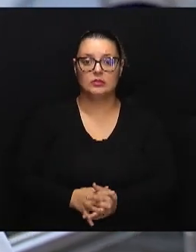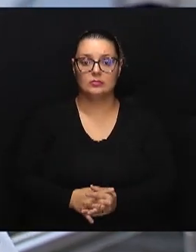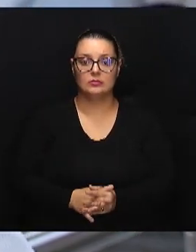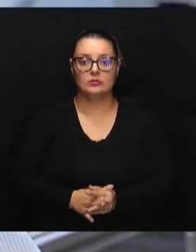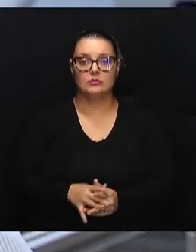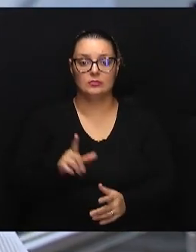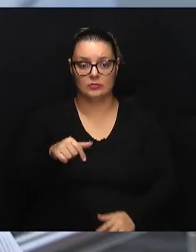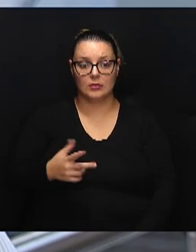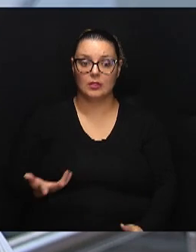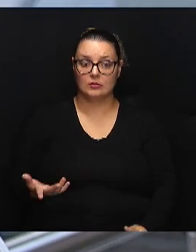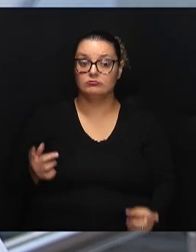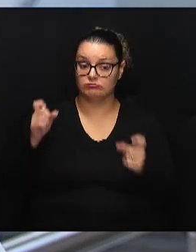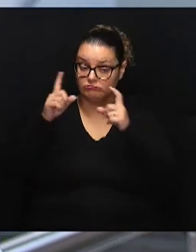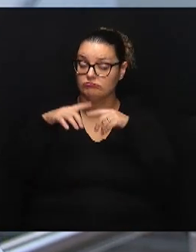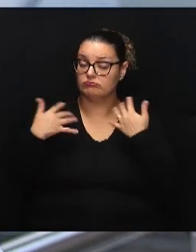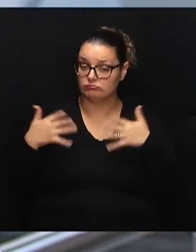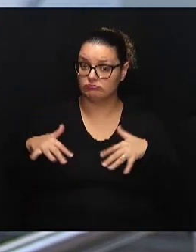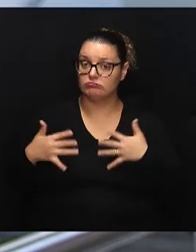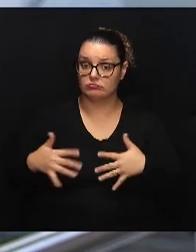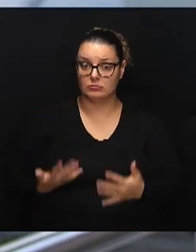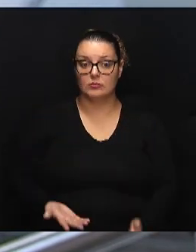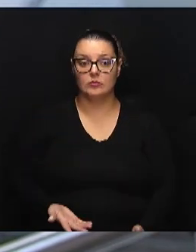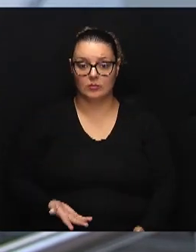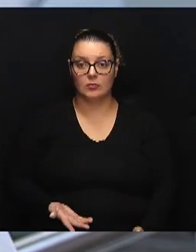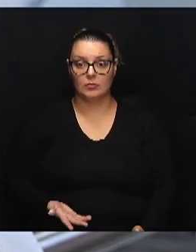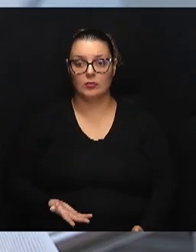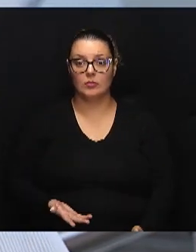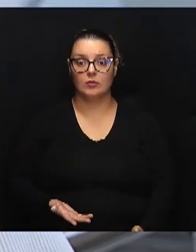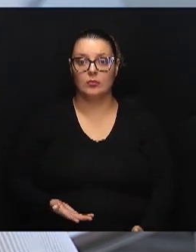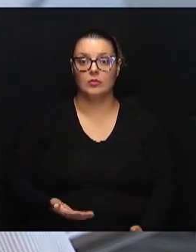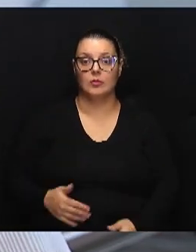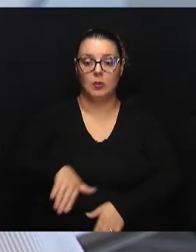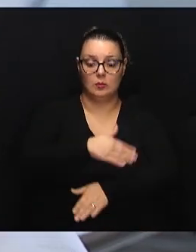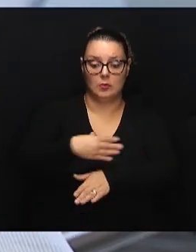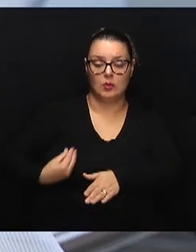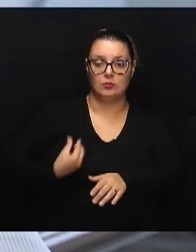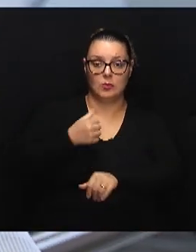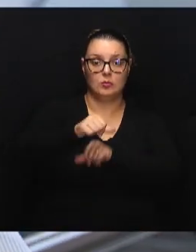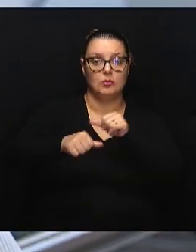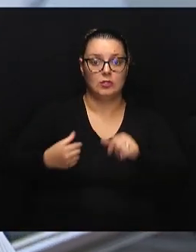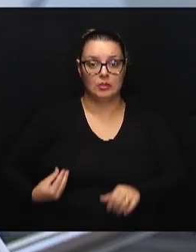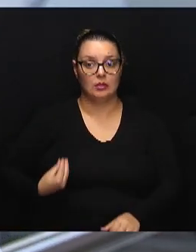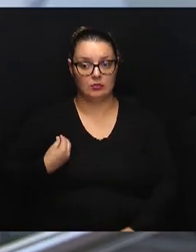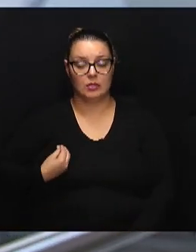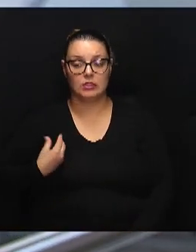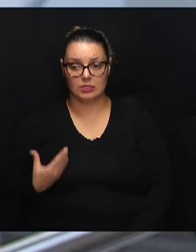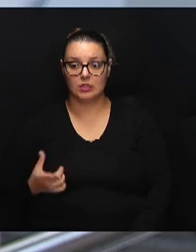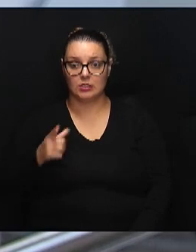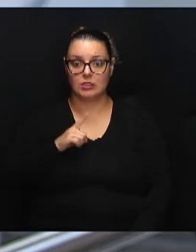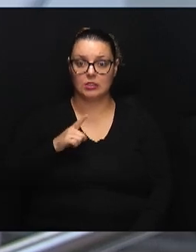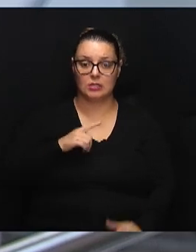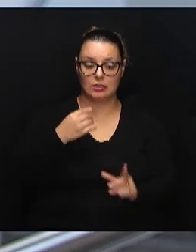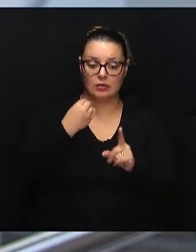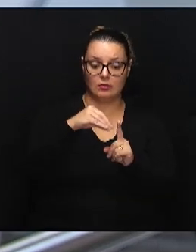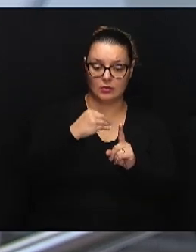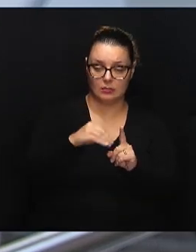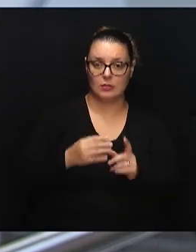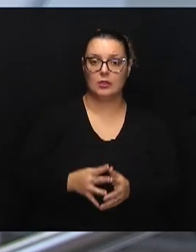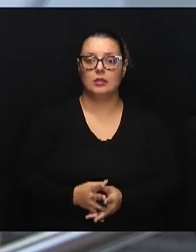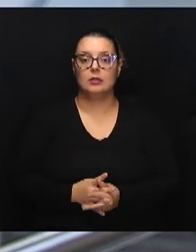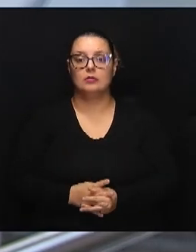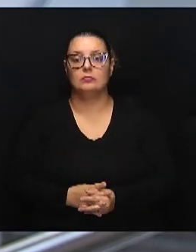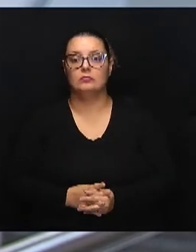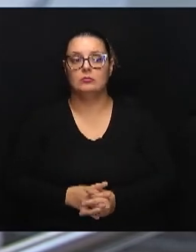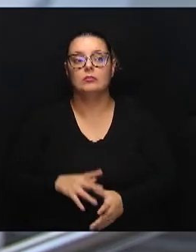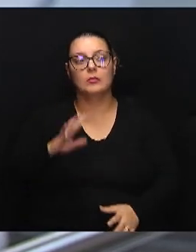muito complexo, que é para tirar os moradores de situação de rua, aqueles que têm vulnerabilidade. Eu acho que é